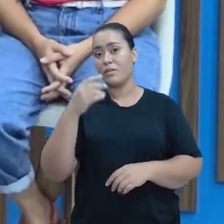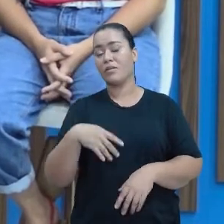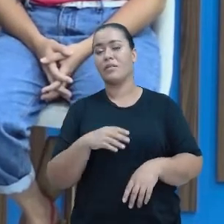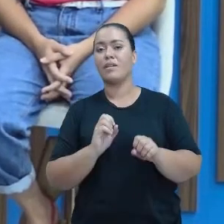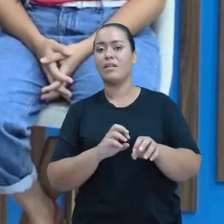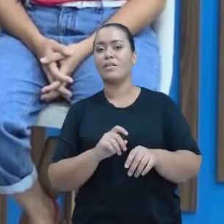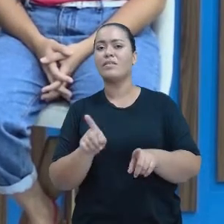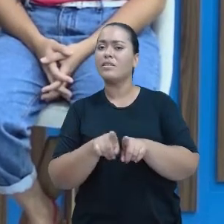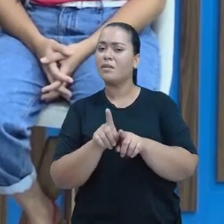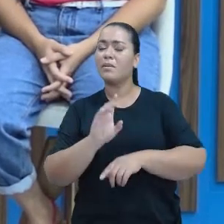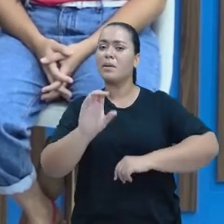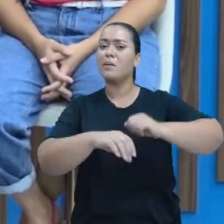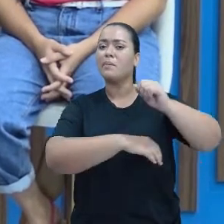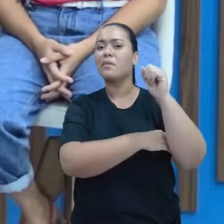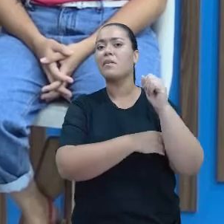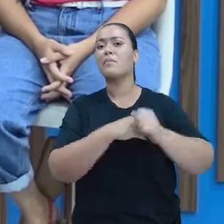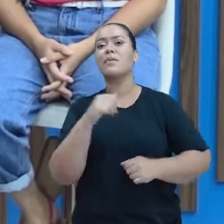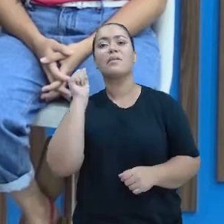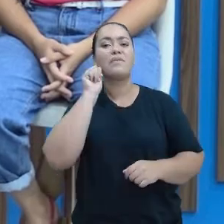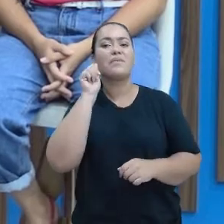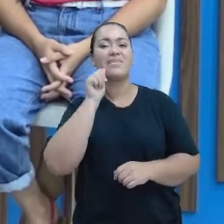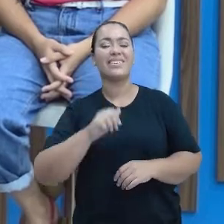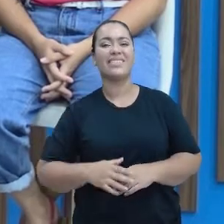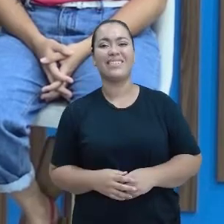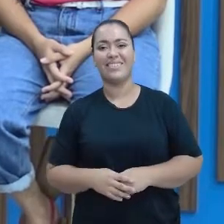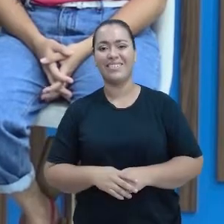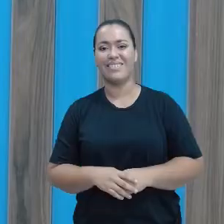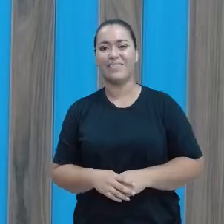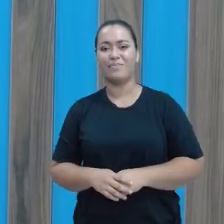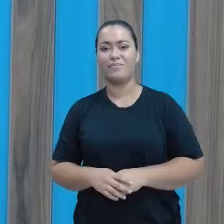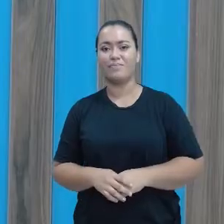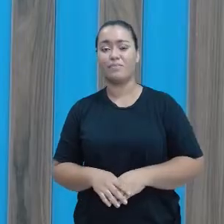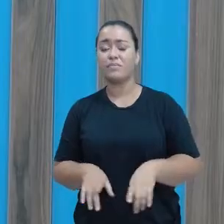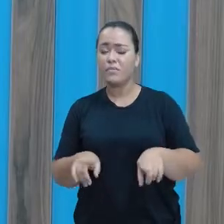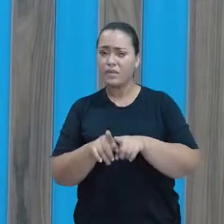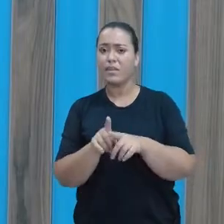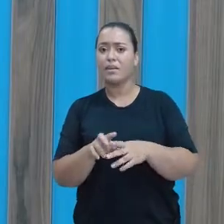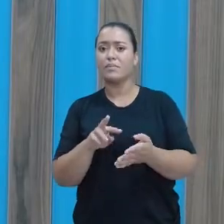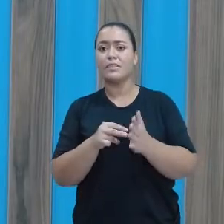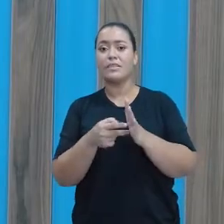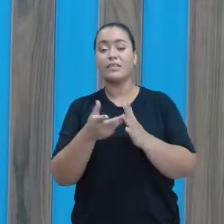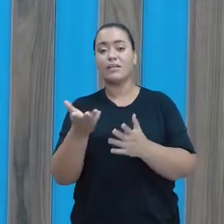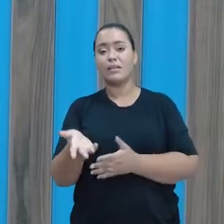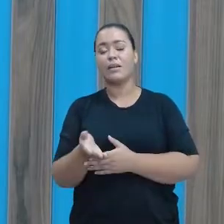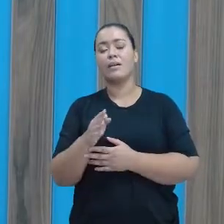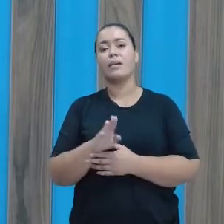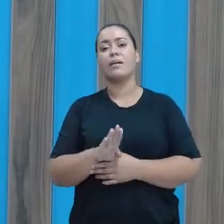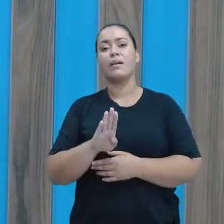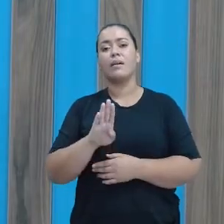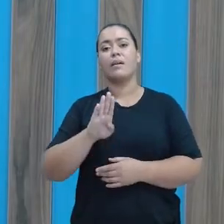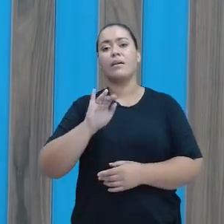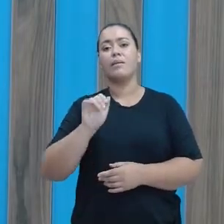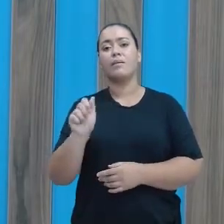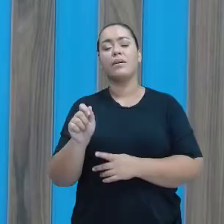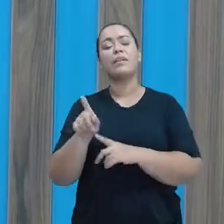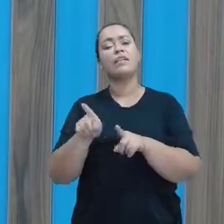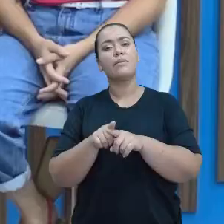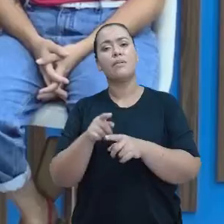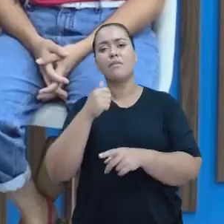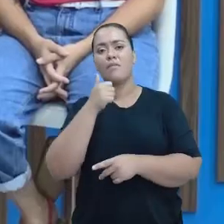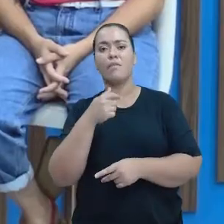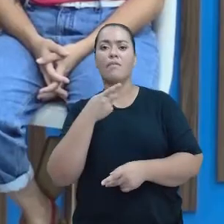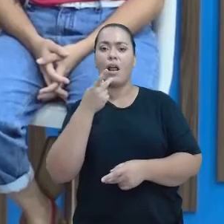empoderamento feminino, né? Pensar nisso. E aí, nesse sentido, Beatriz, que você trouxe aqui a Glória Maria, a